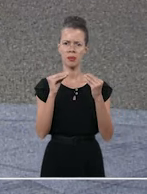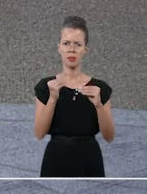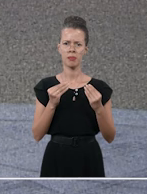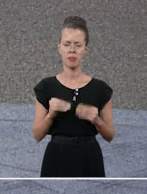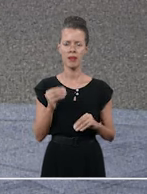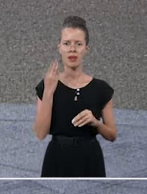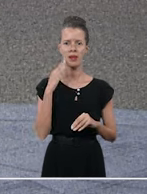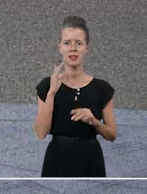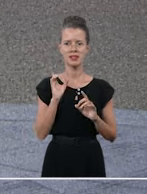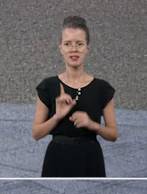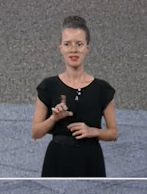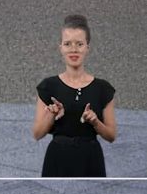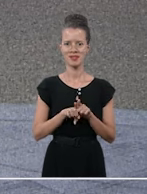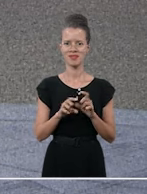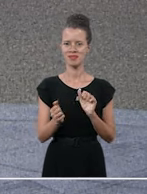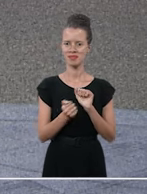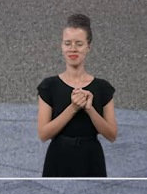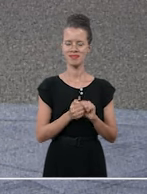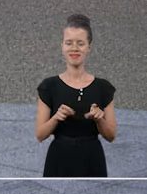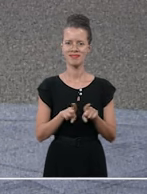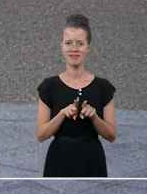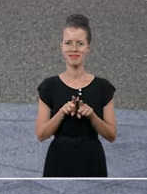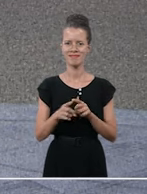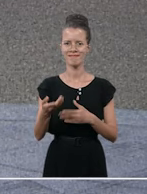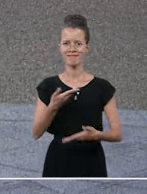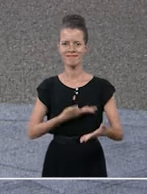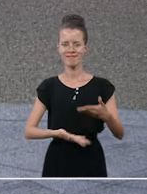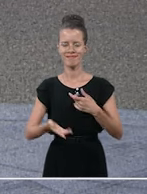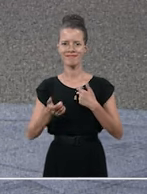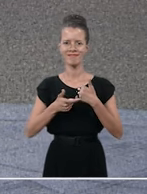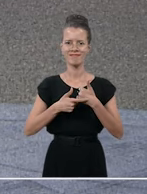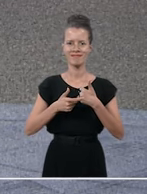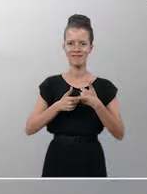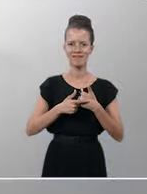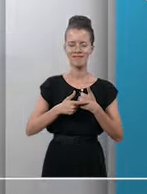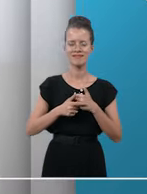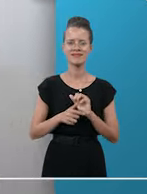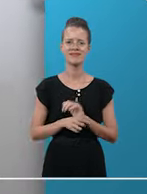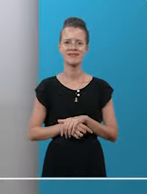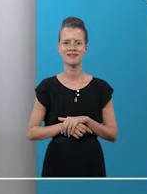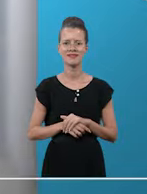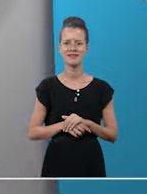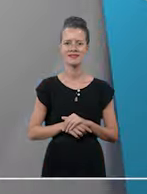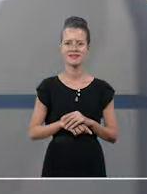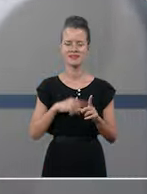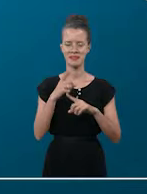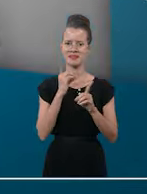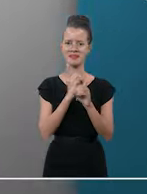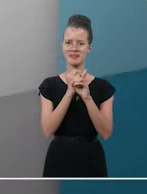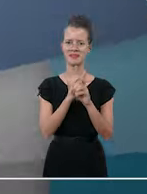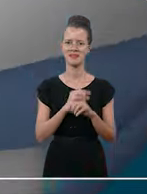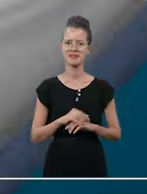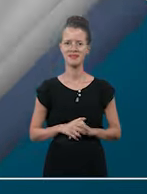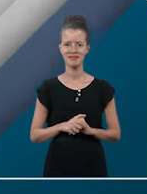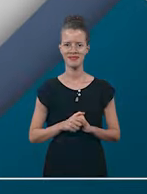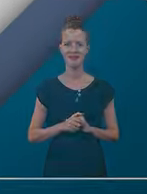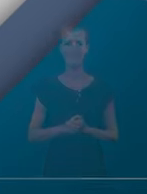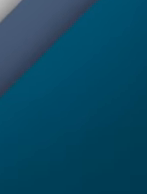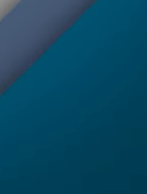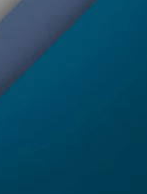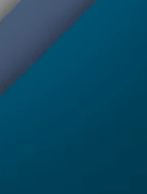curtir e compartilhar o nosso material à vontade. A gente se encontra! Thank you.